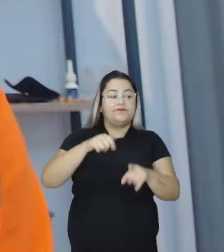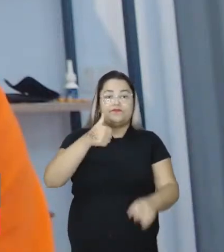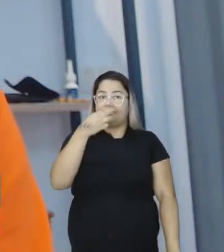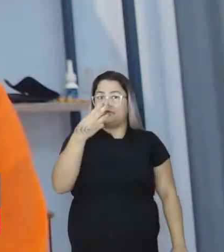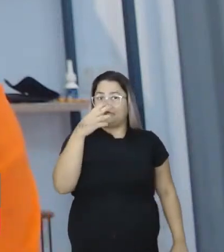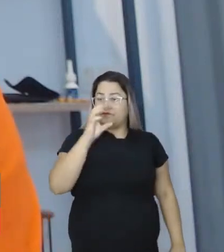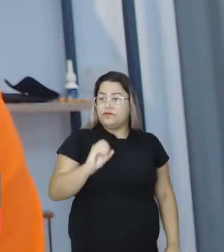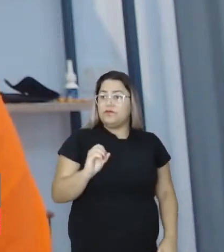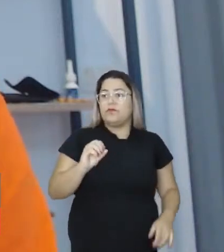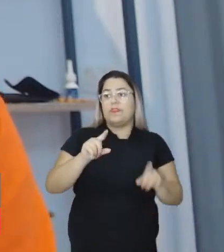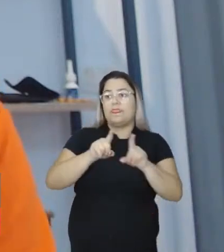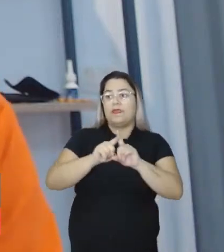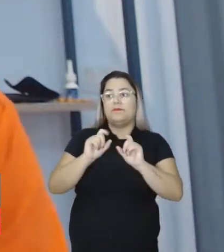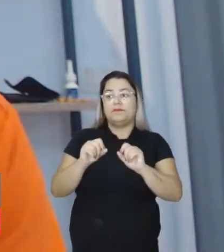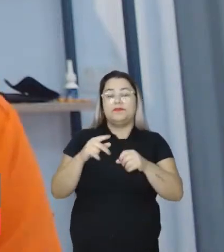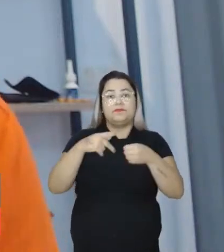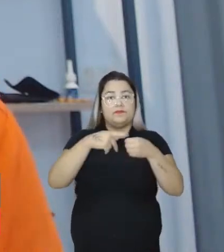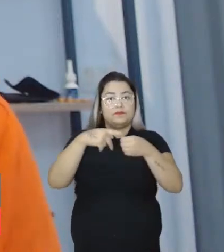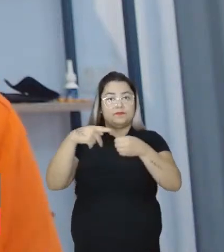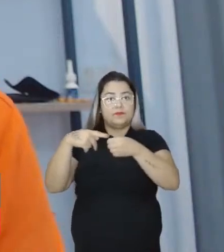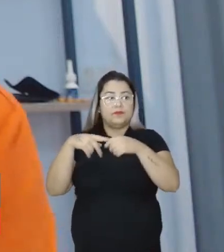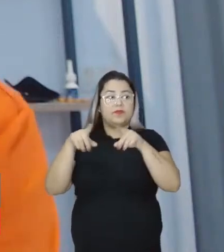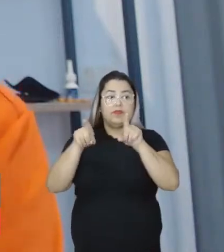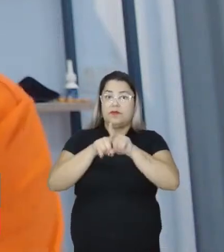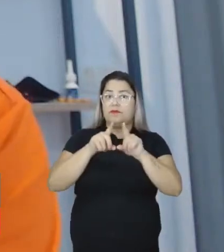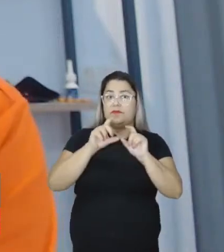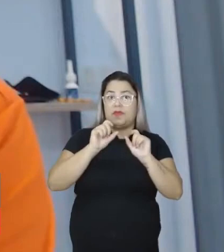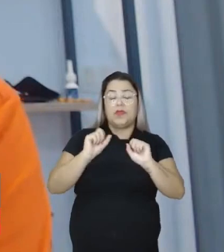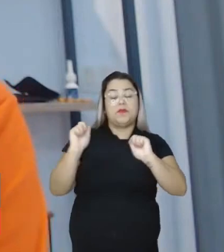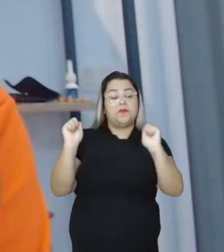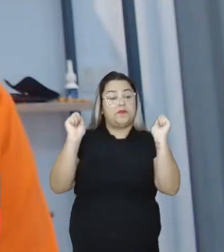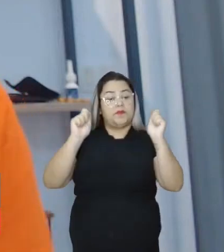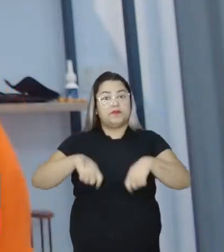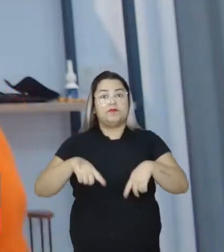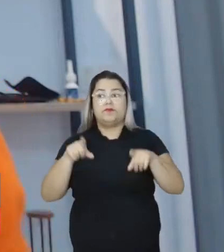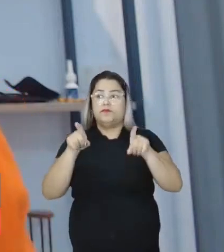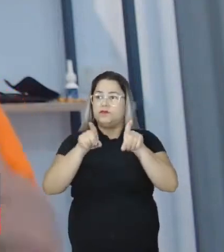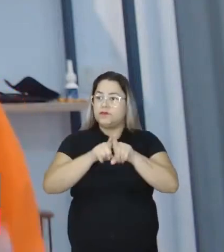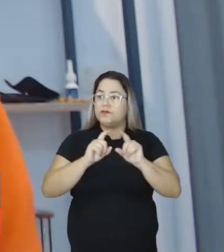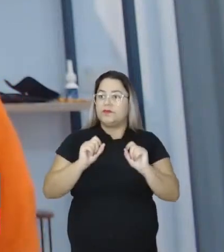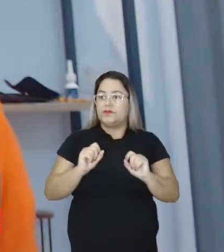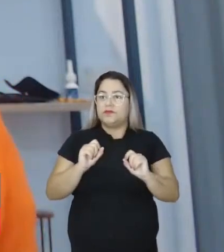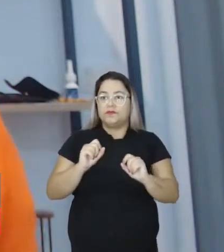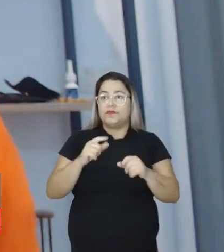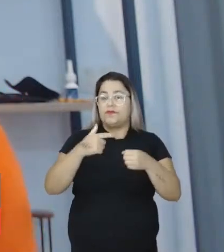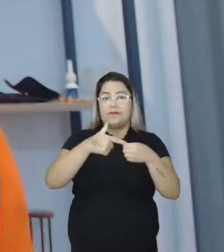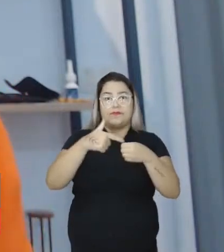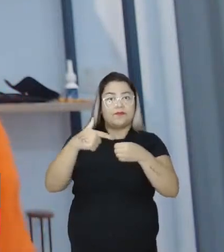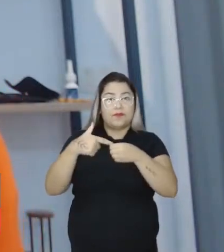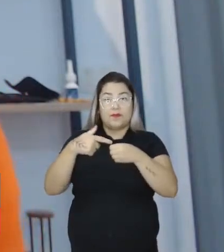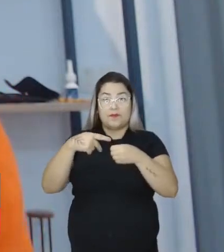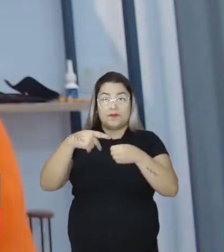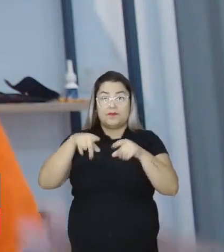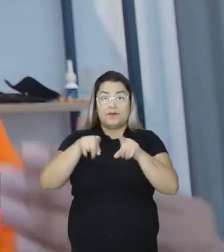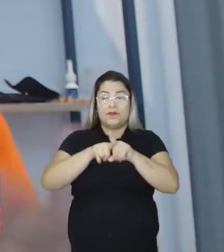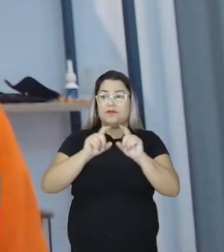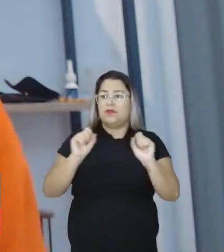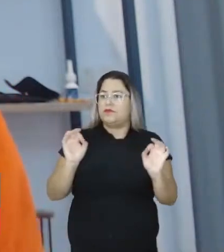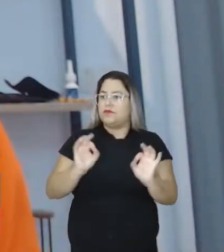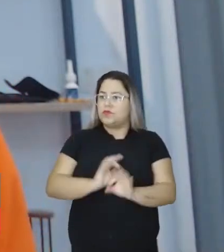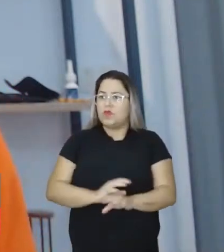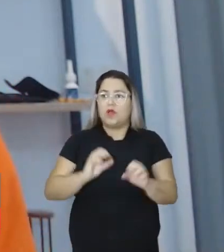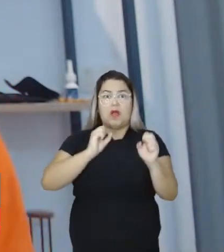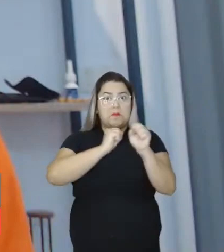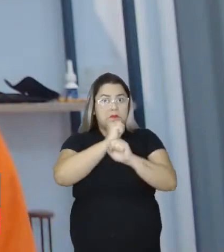barris de derivados de petróleo, principalmente diesel, que precisa ser conclusa. Então, a Petrobras não é para terminar essa obra? Óbvio, ela